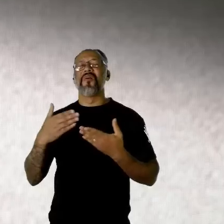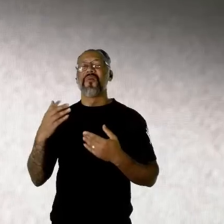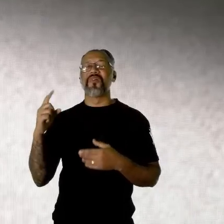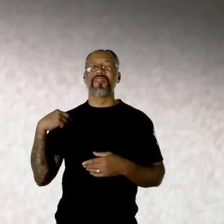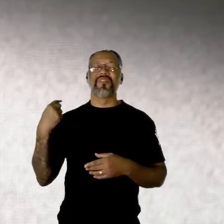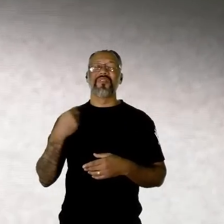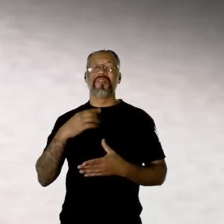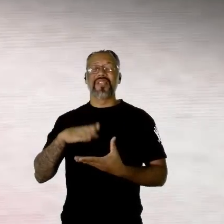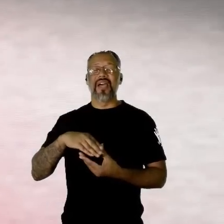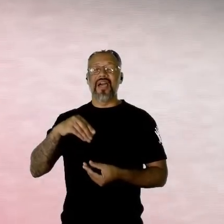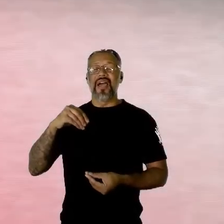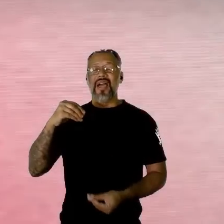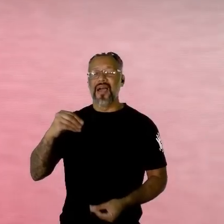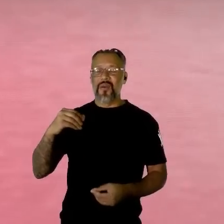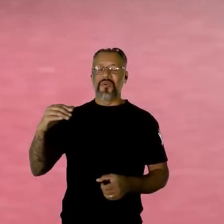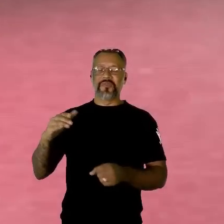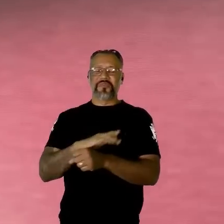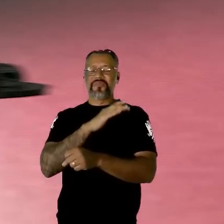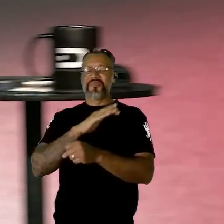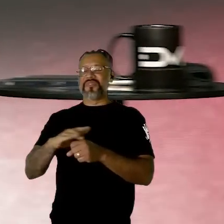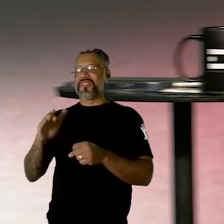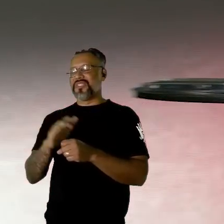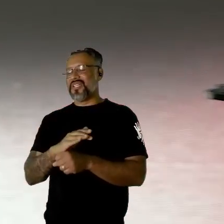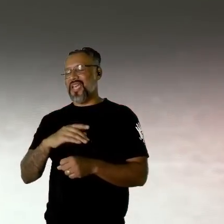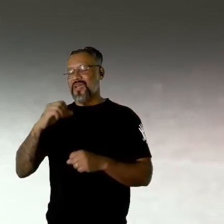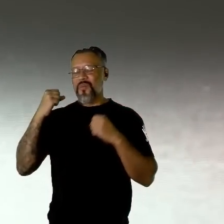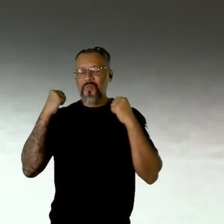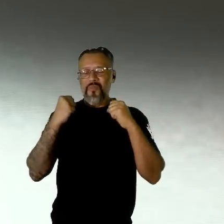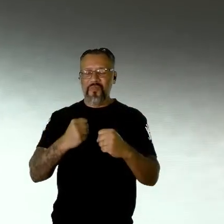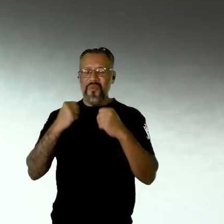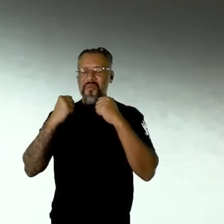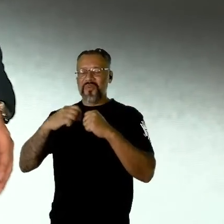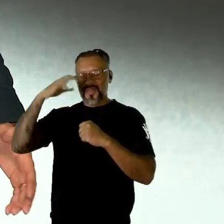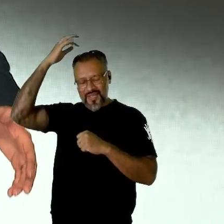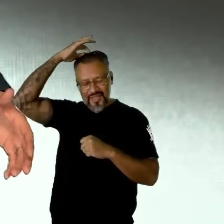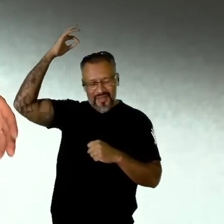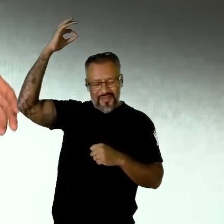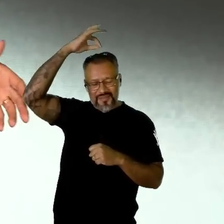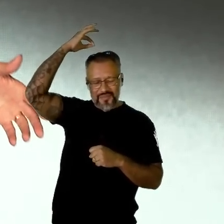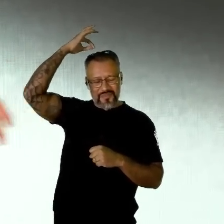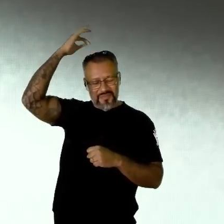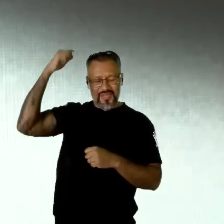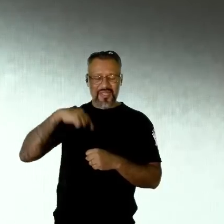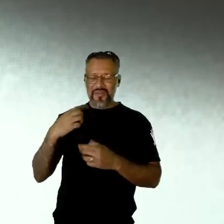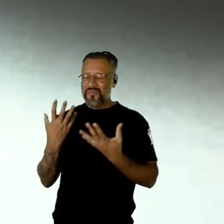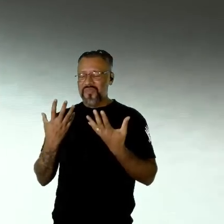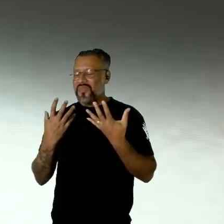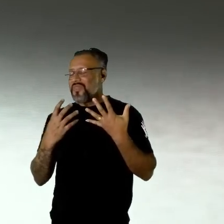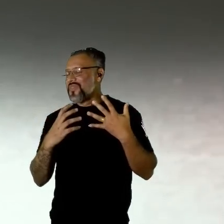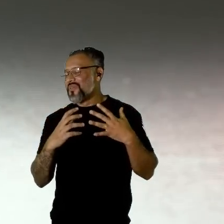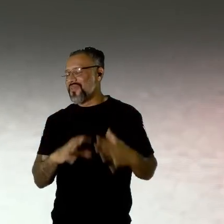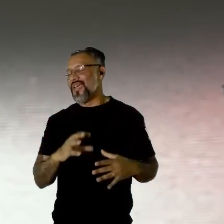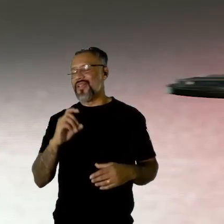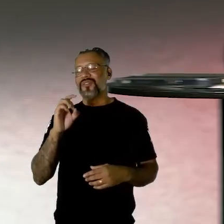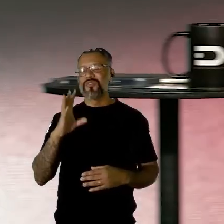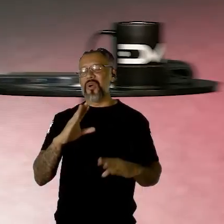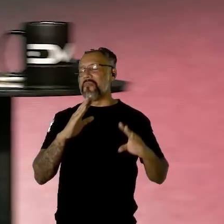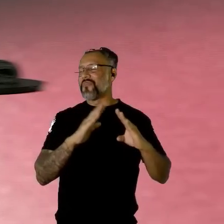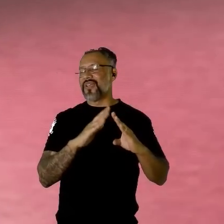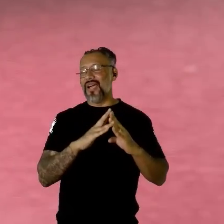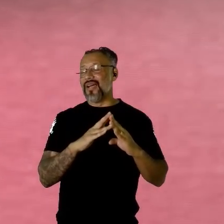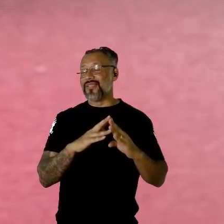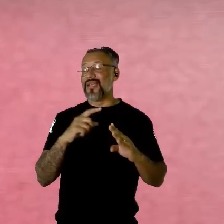é o poder que foi para fora O sopro é poder é poder eu não quero ser tempo eu quero ser templo cheio